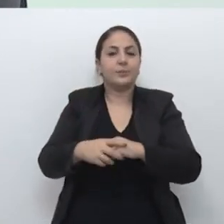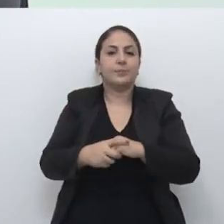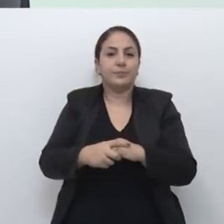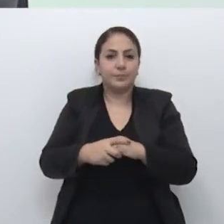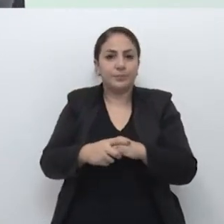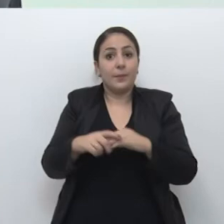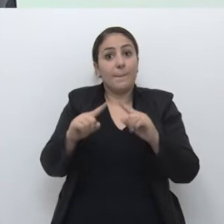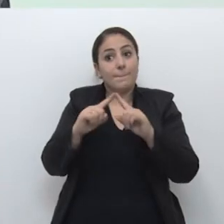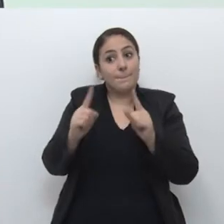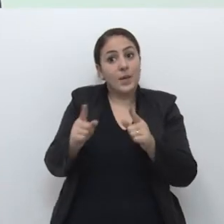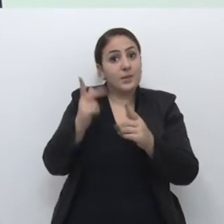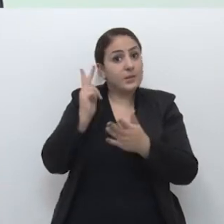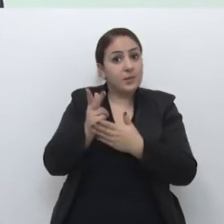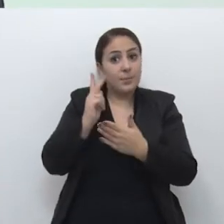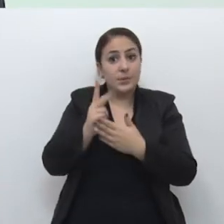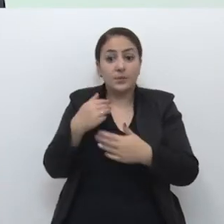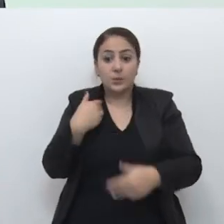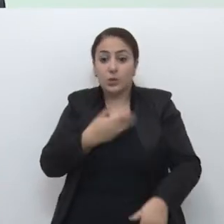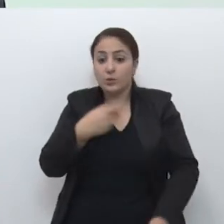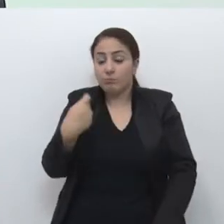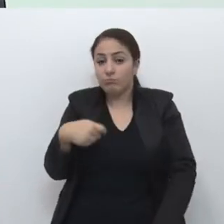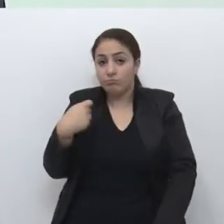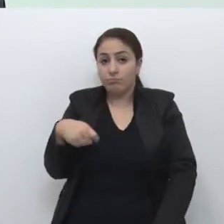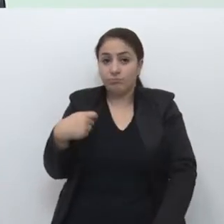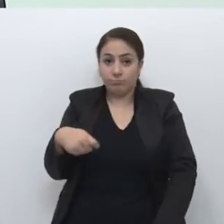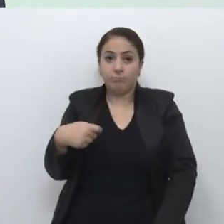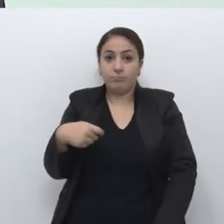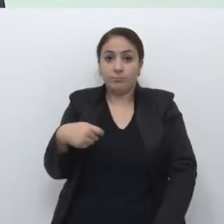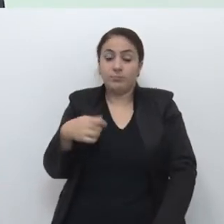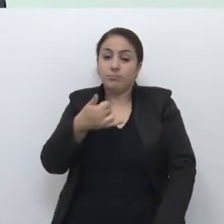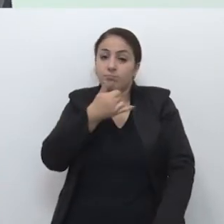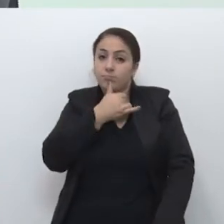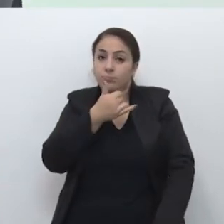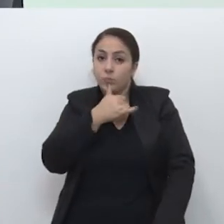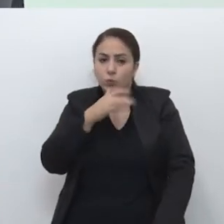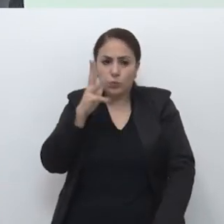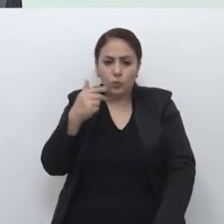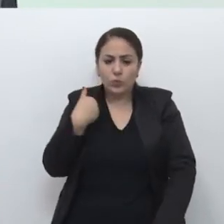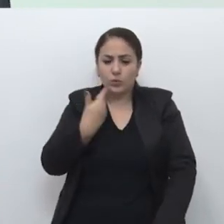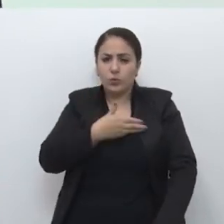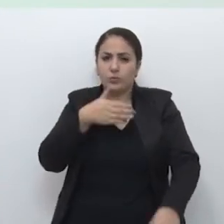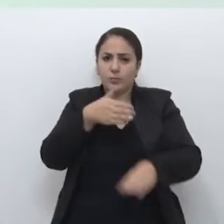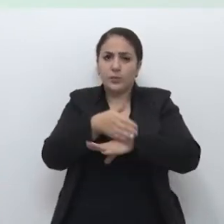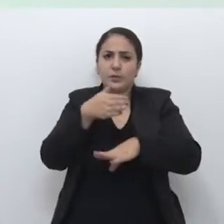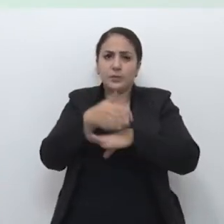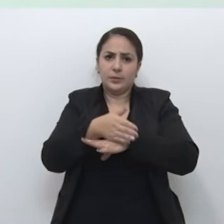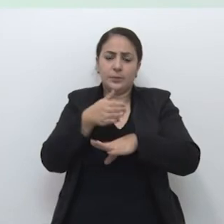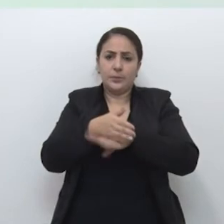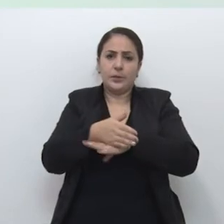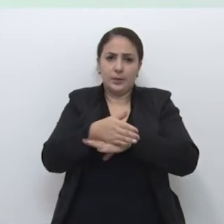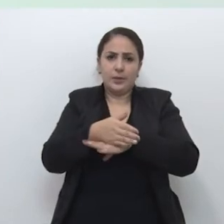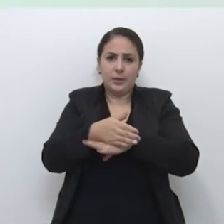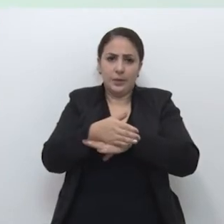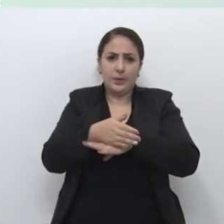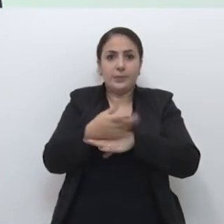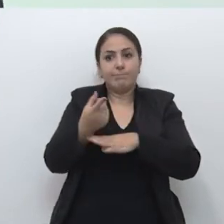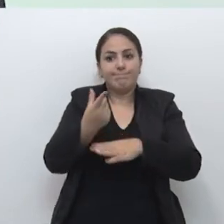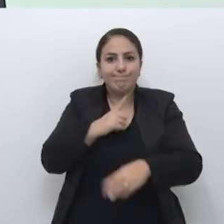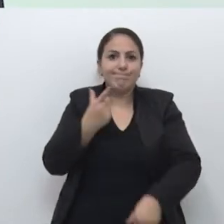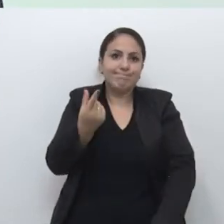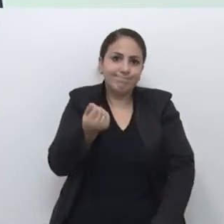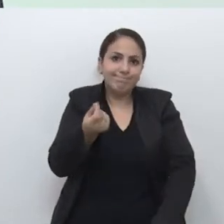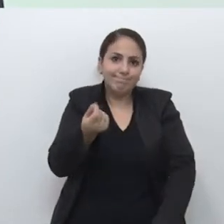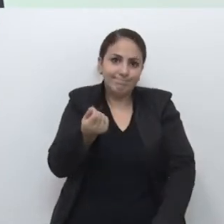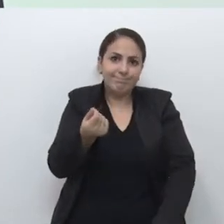colaboradores que nos ajudam, mas sempre a gente precisa, porque infelizmente tudo que a gente participa